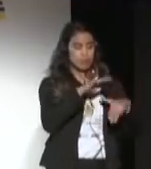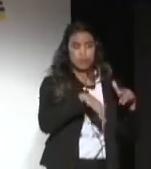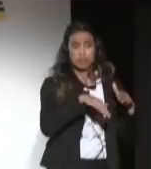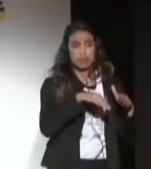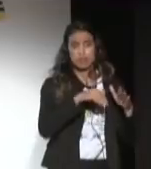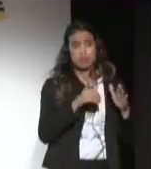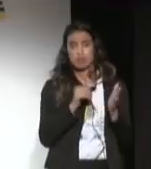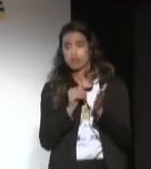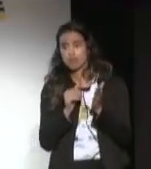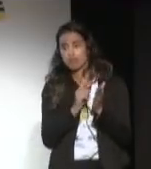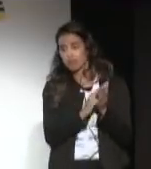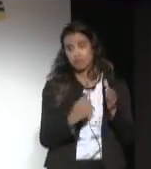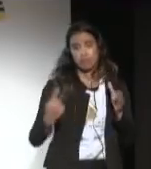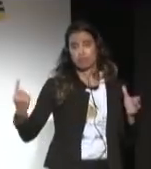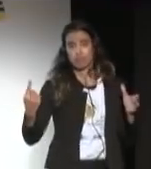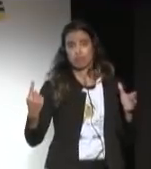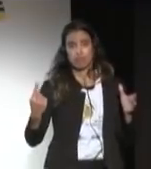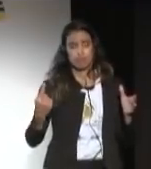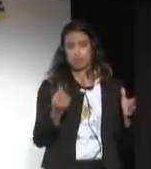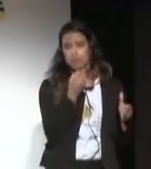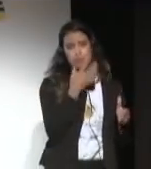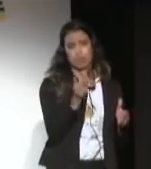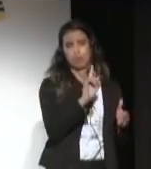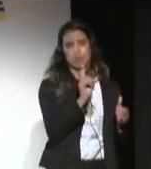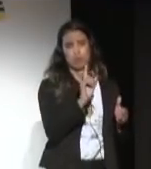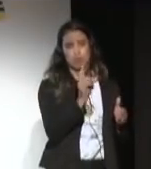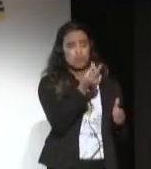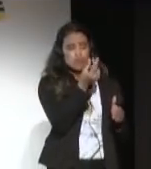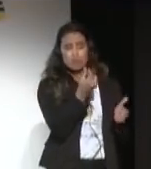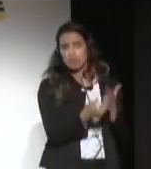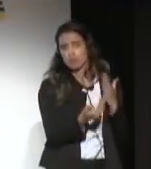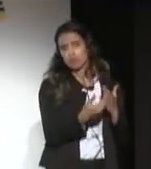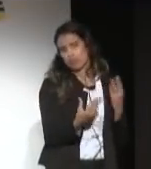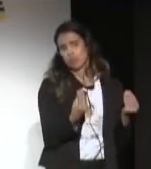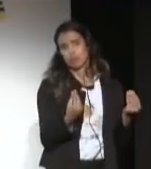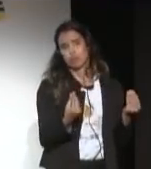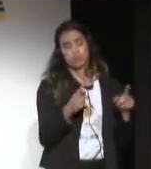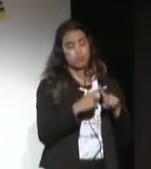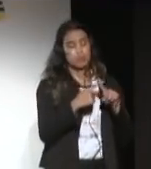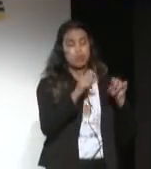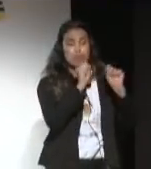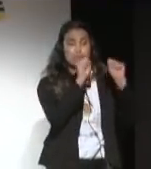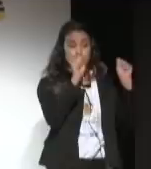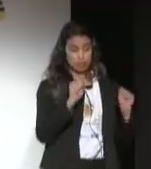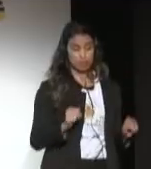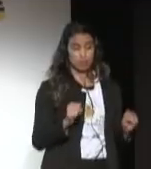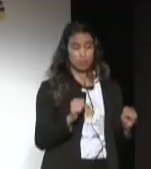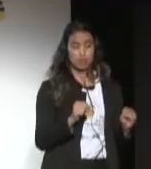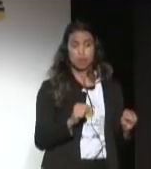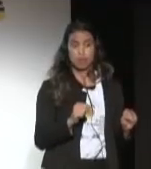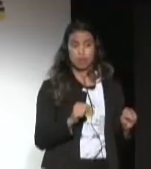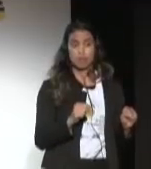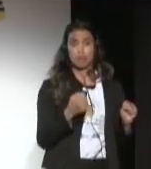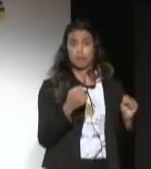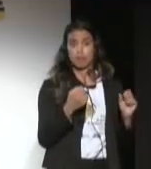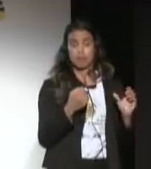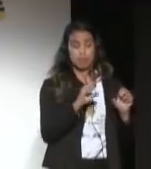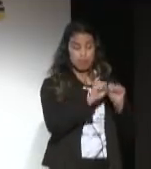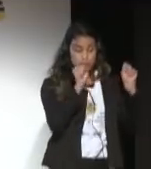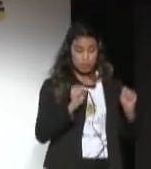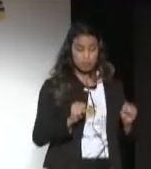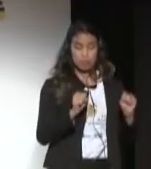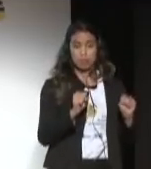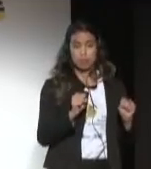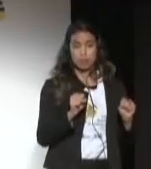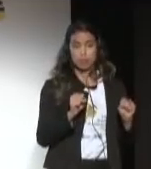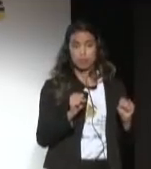é sustentável. Não pode acontecer em um sistema que realmente se propõe a ser um sistema que apoia